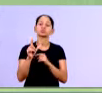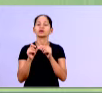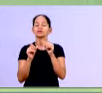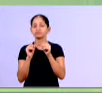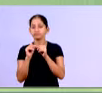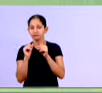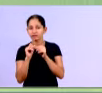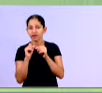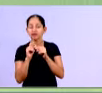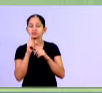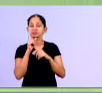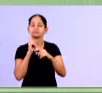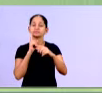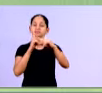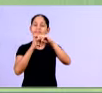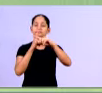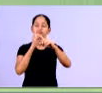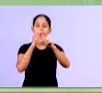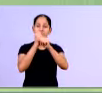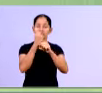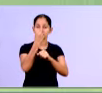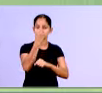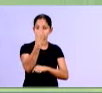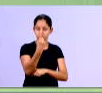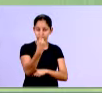mais 1. Então aqui eu vou ter